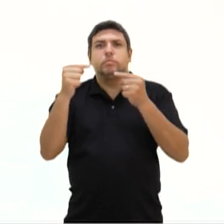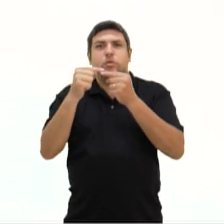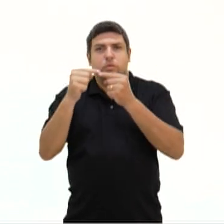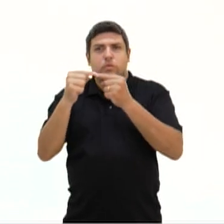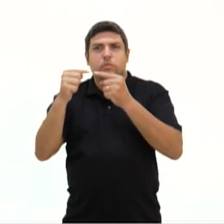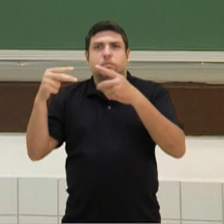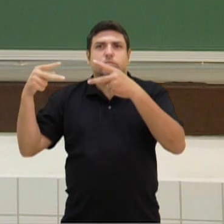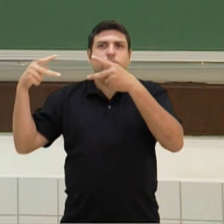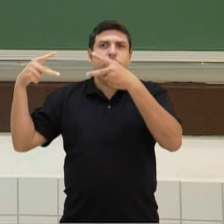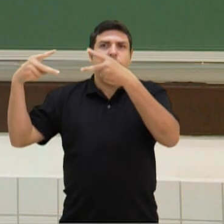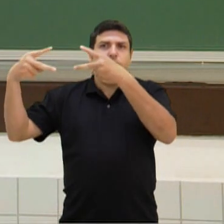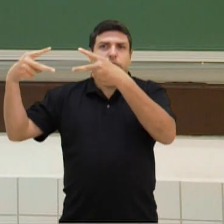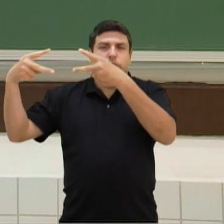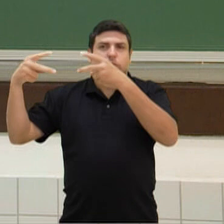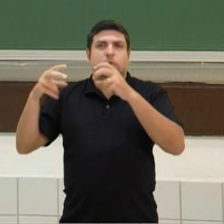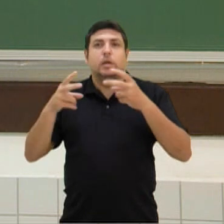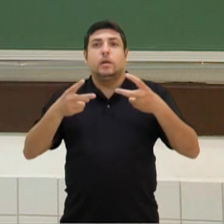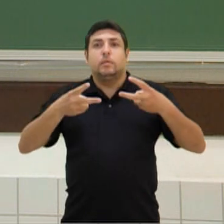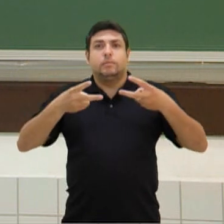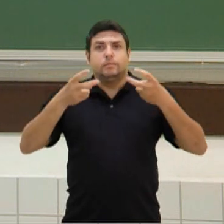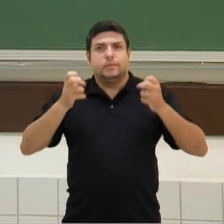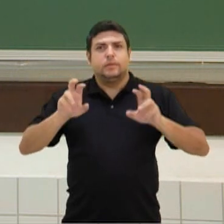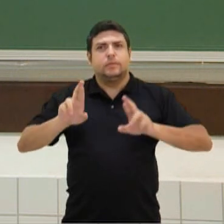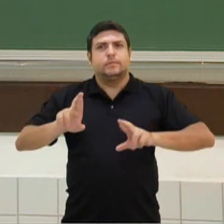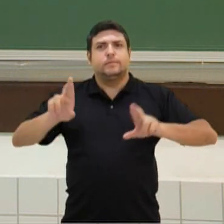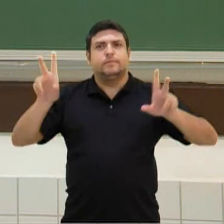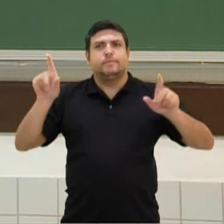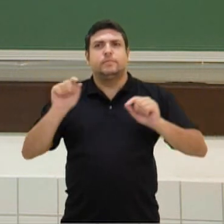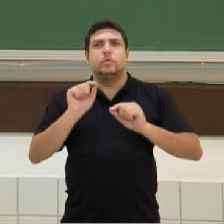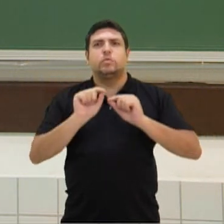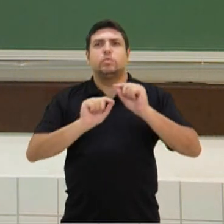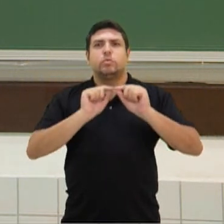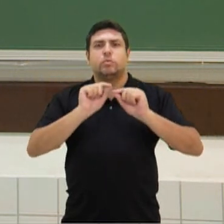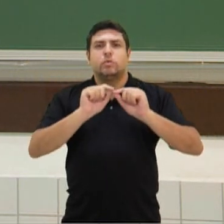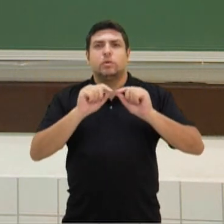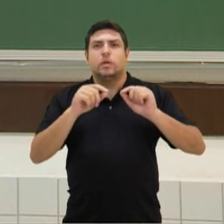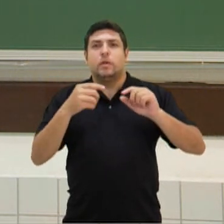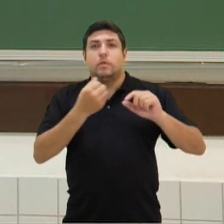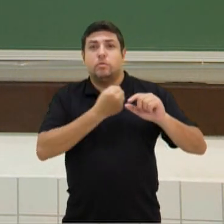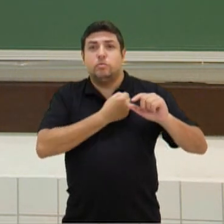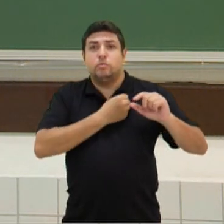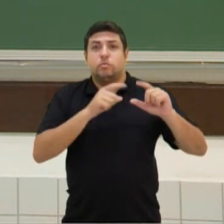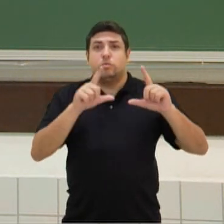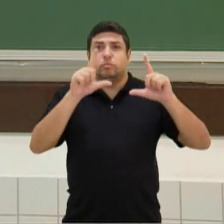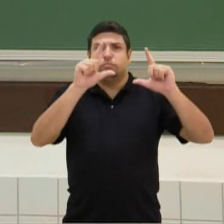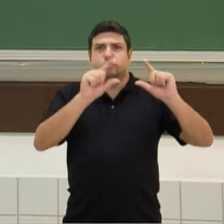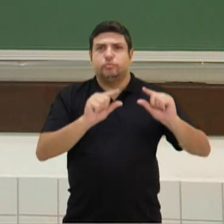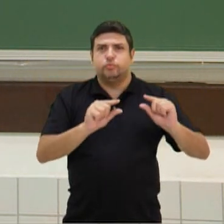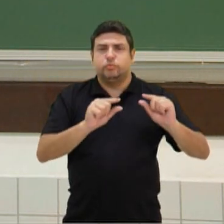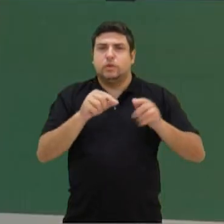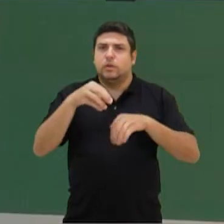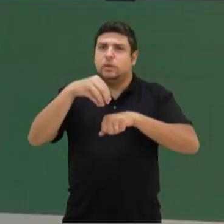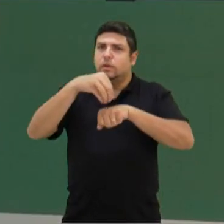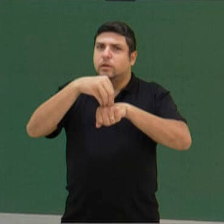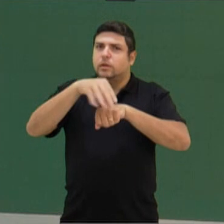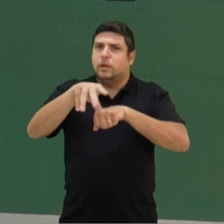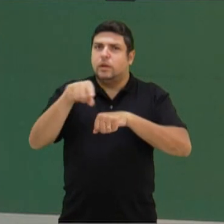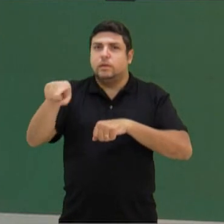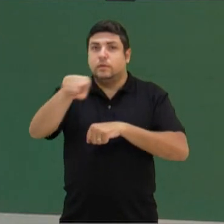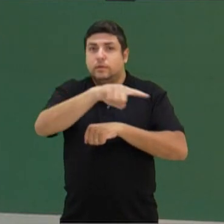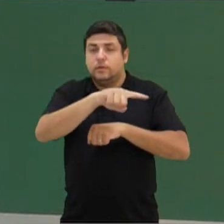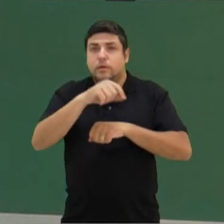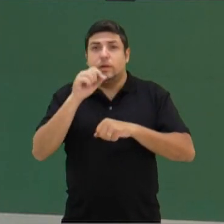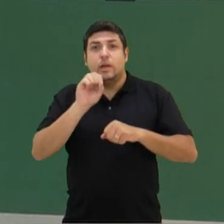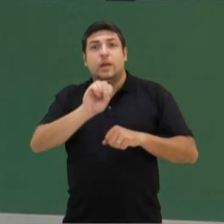desigualdade. Percebam que a desigualdade aqui relaciona um valor menor. Já é uma dica para você, se essa